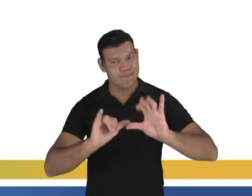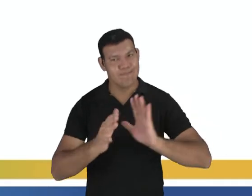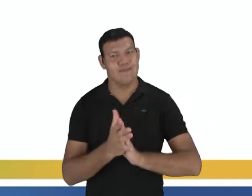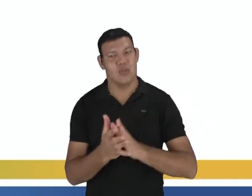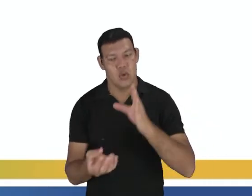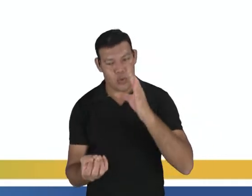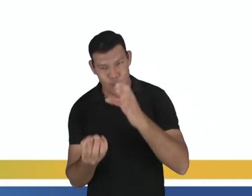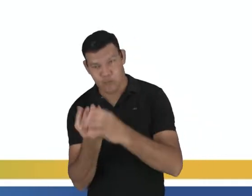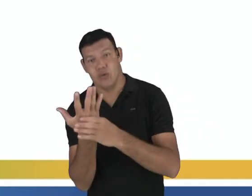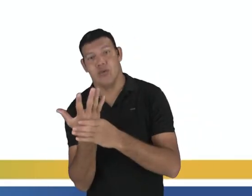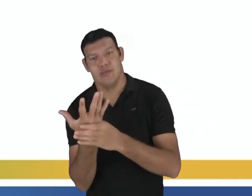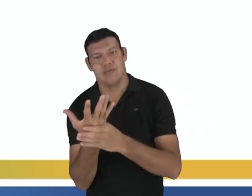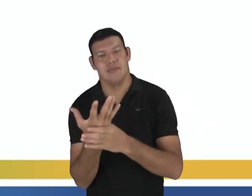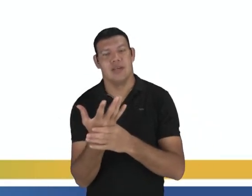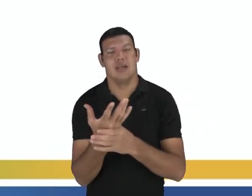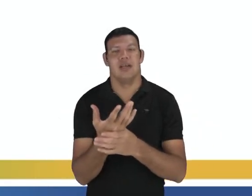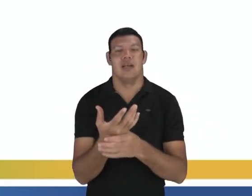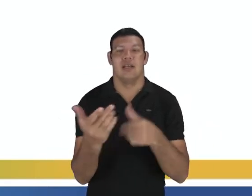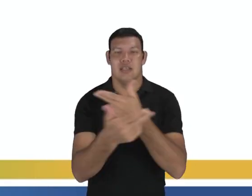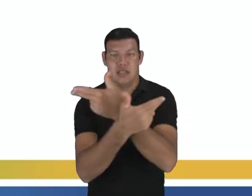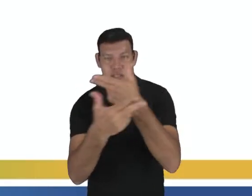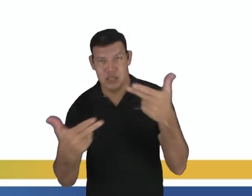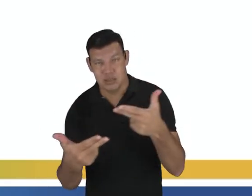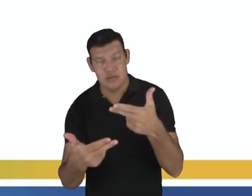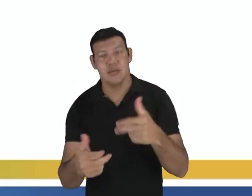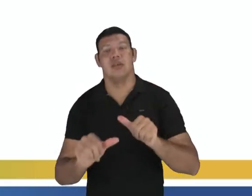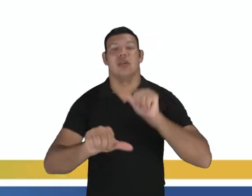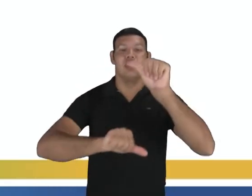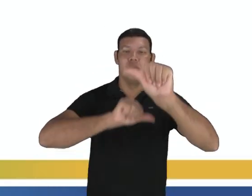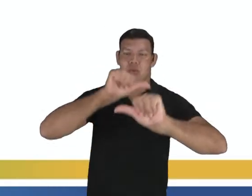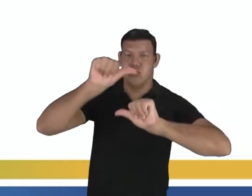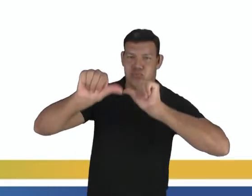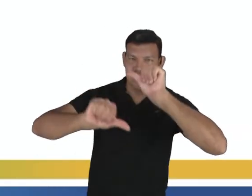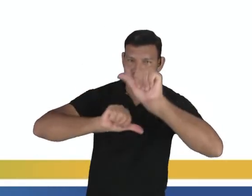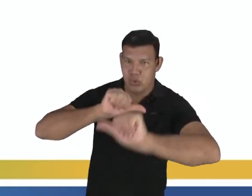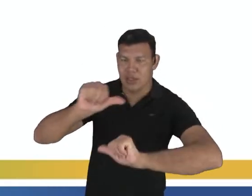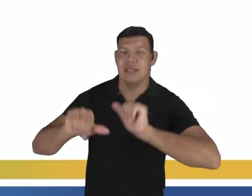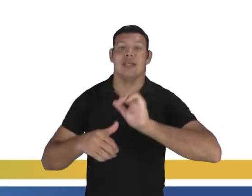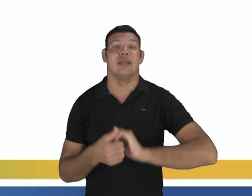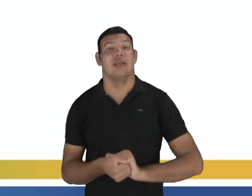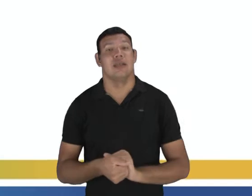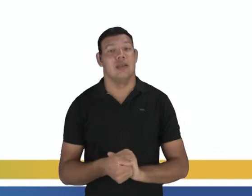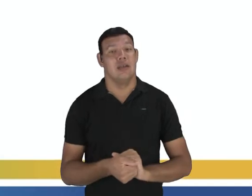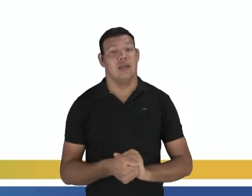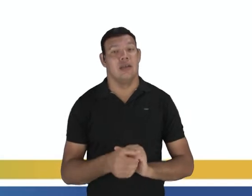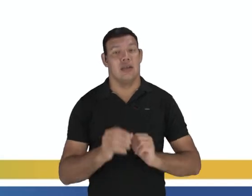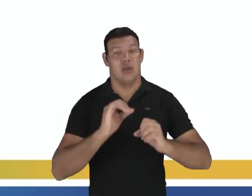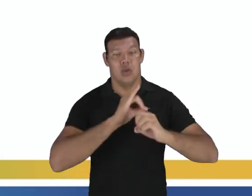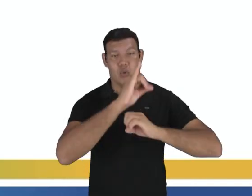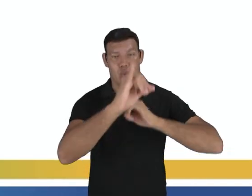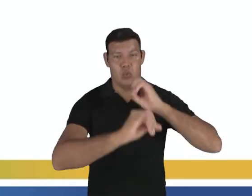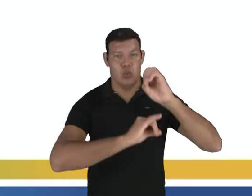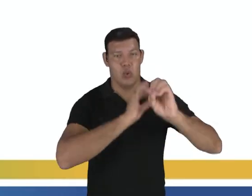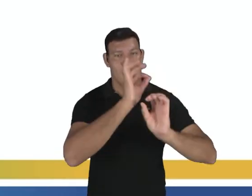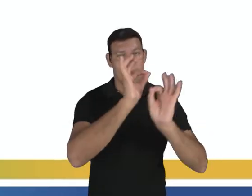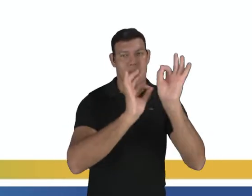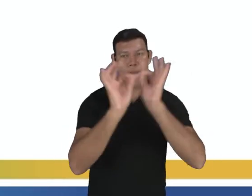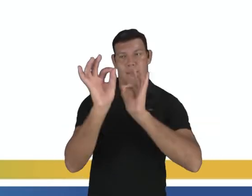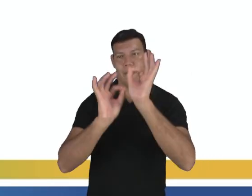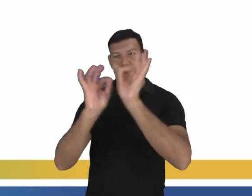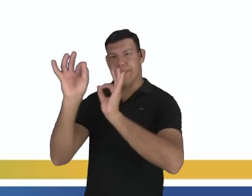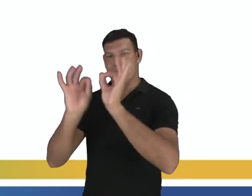esse material, ok? E aí tem a transformação dessa substância, onde os átomos são rearranjados